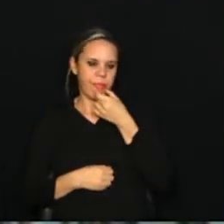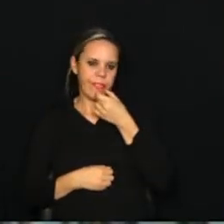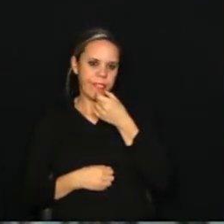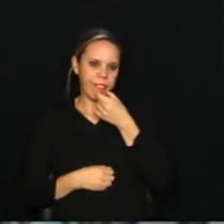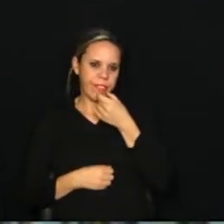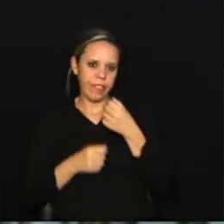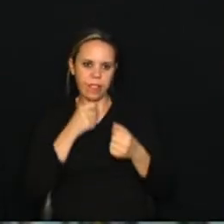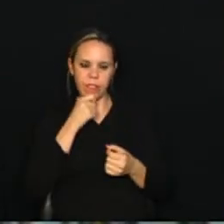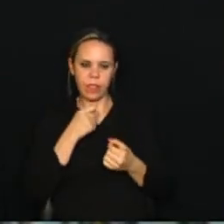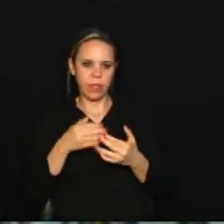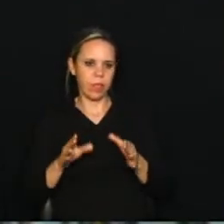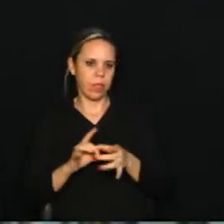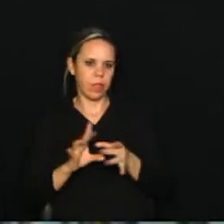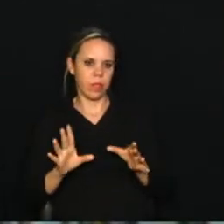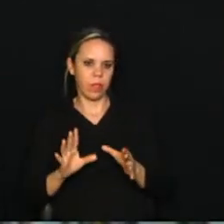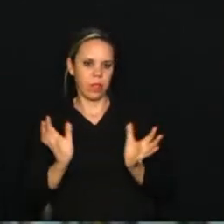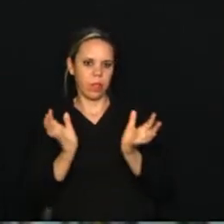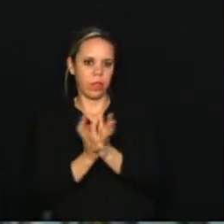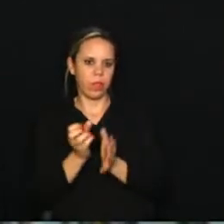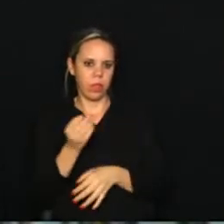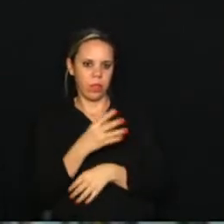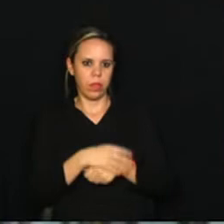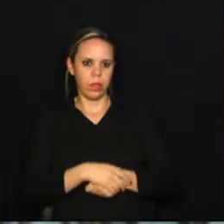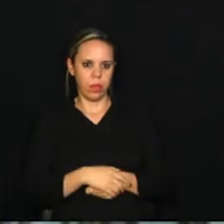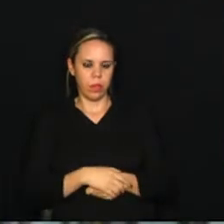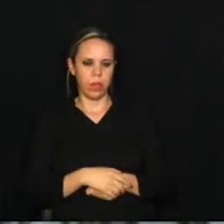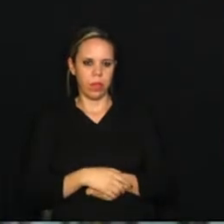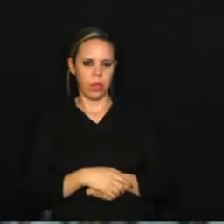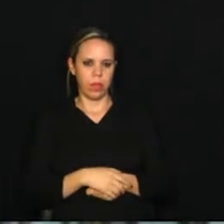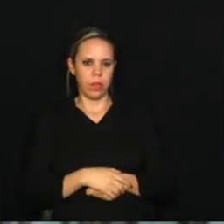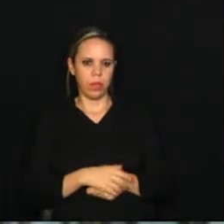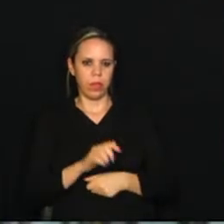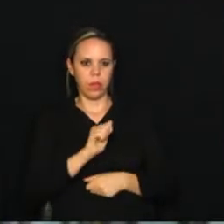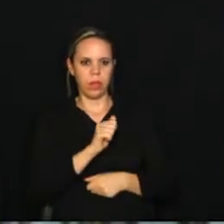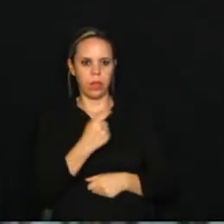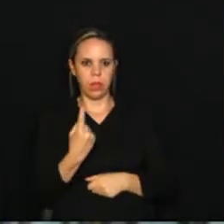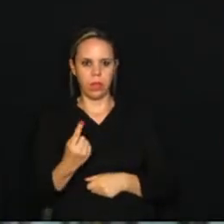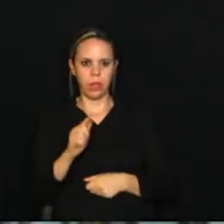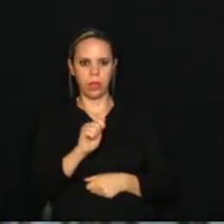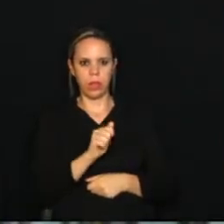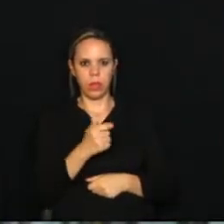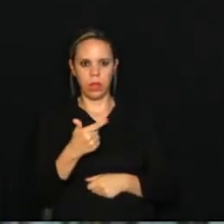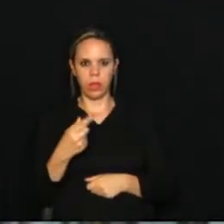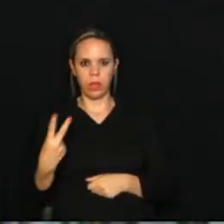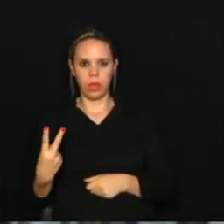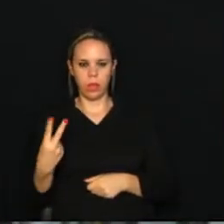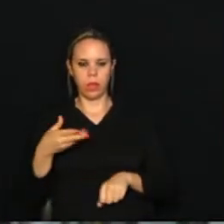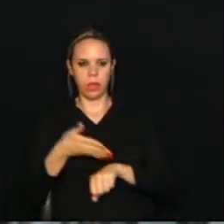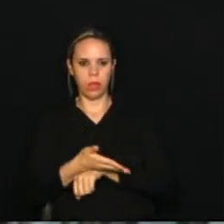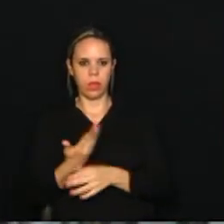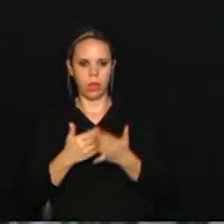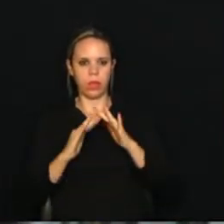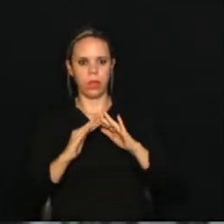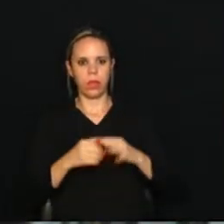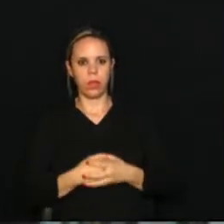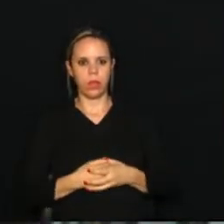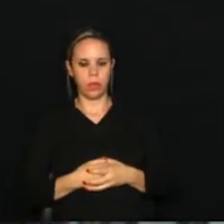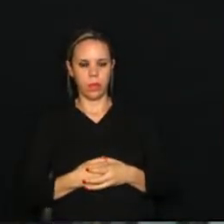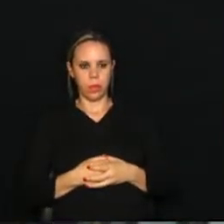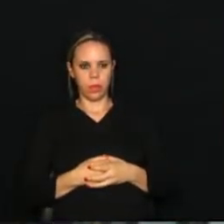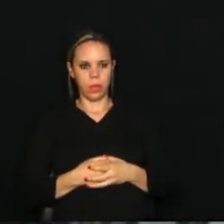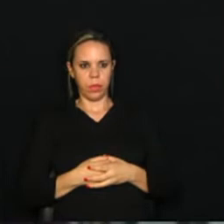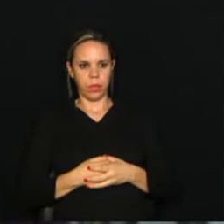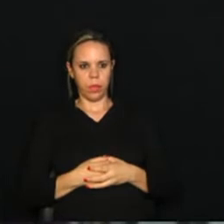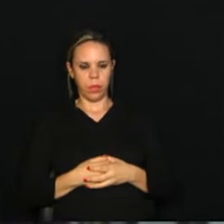não aportou a turma nova de AG1 e AG2 que devem entrar na escola, né?